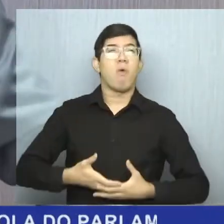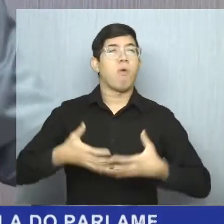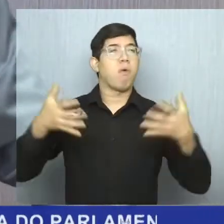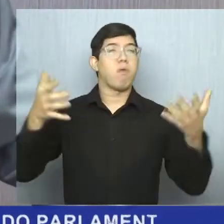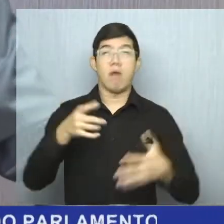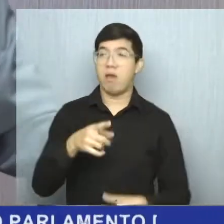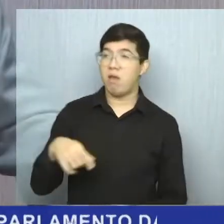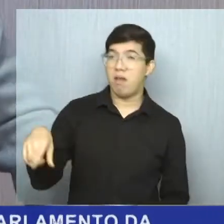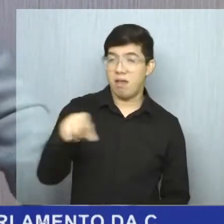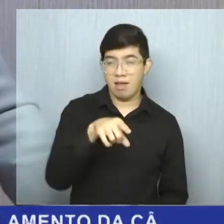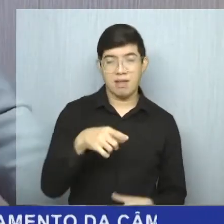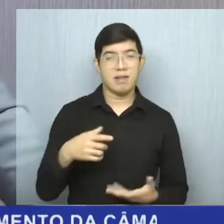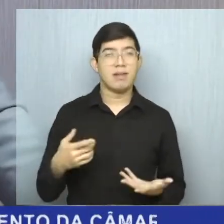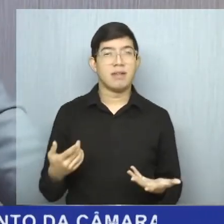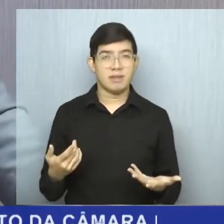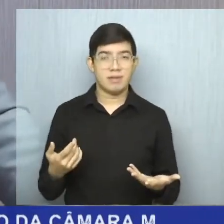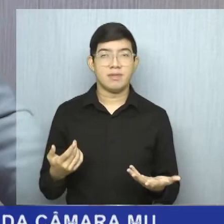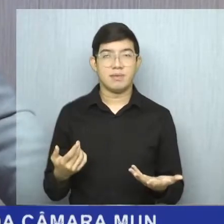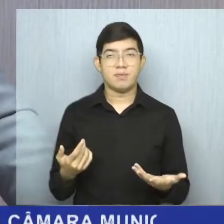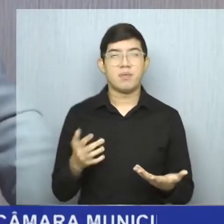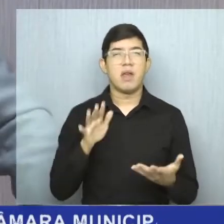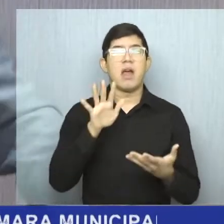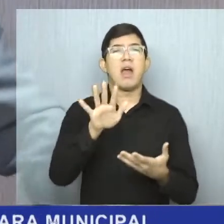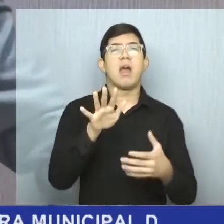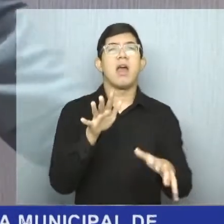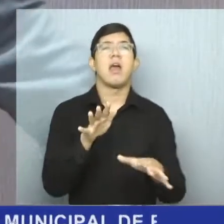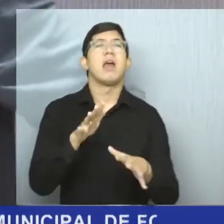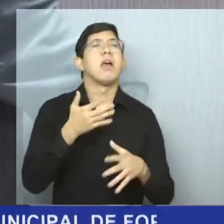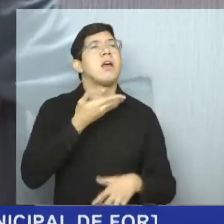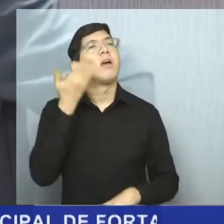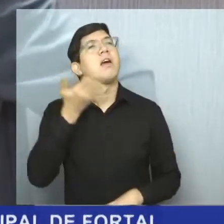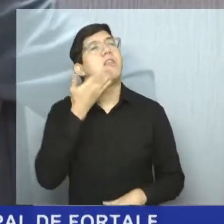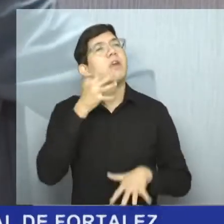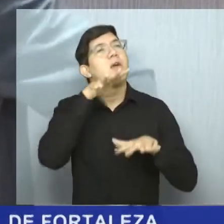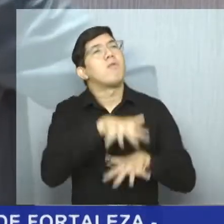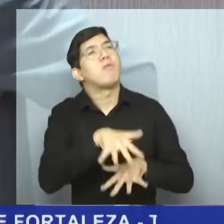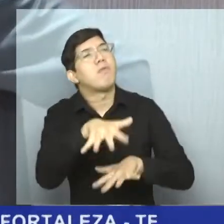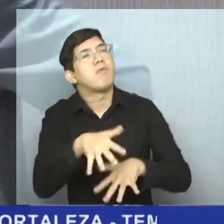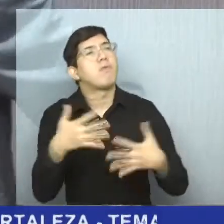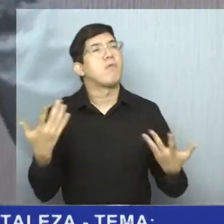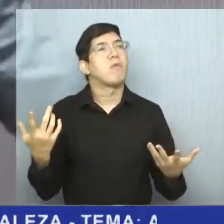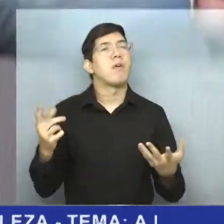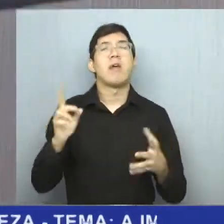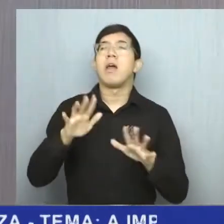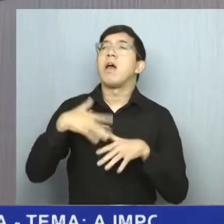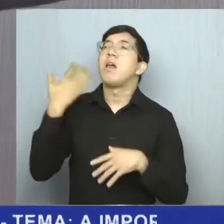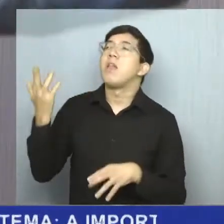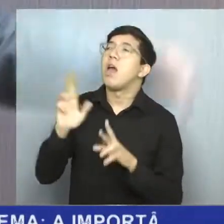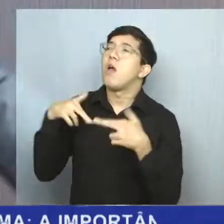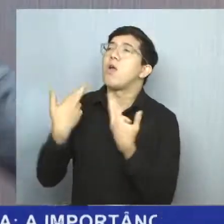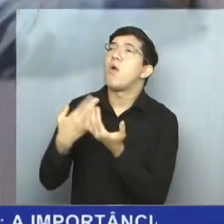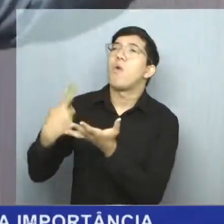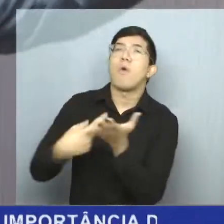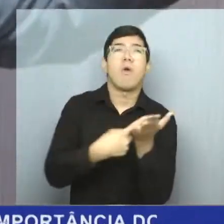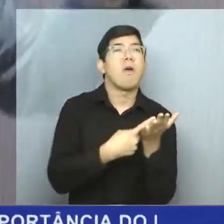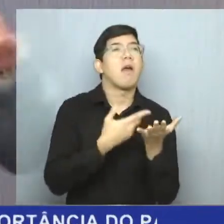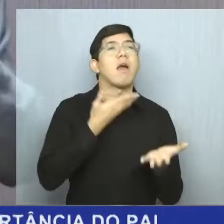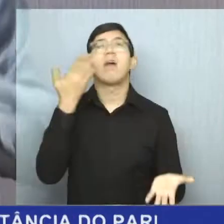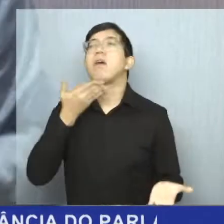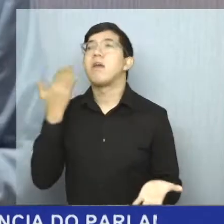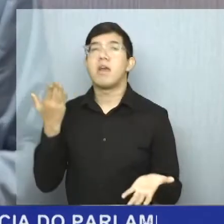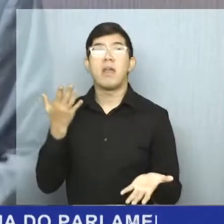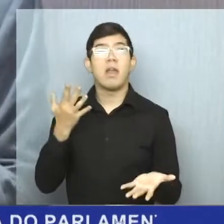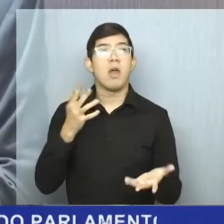isso? Quem foi a passeata? Aonde foi a reunião? Cadê o manifesto, o abaixo-assinado? Não, há